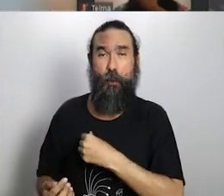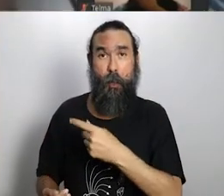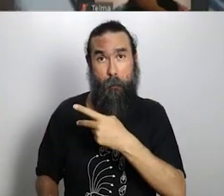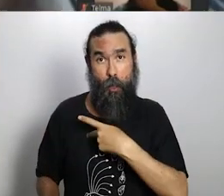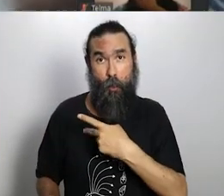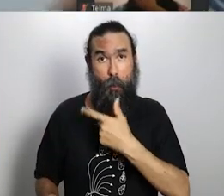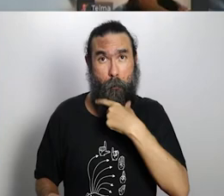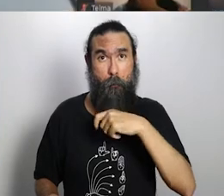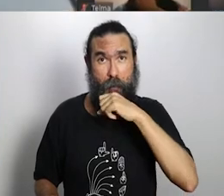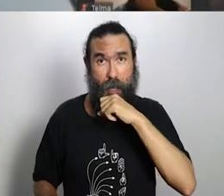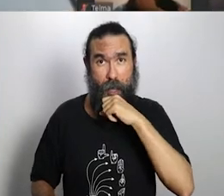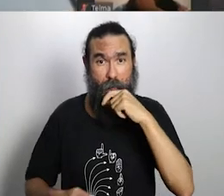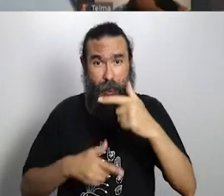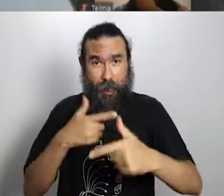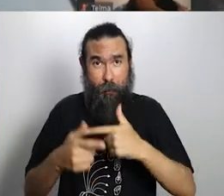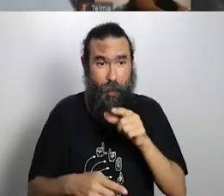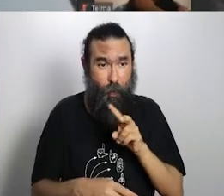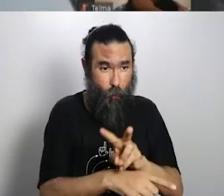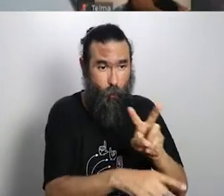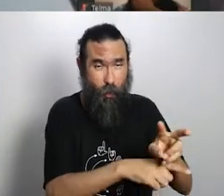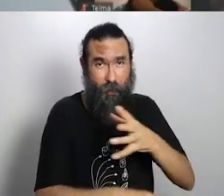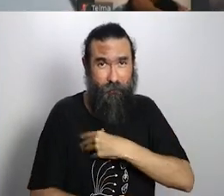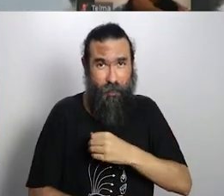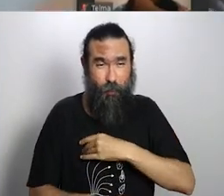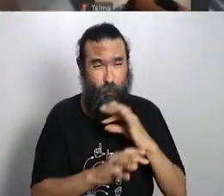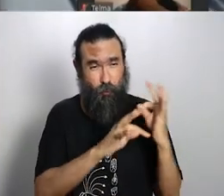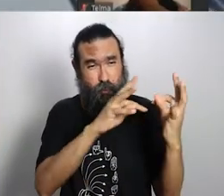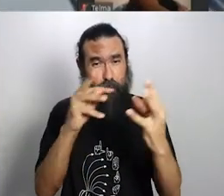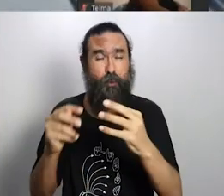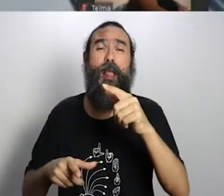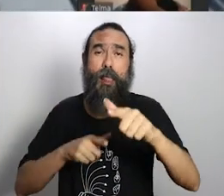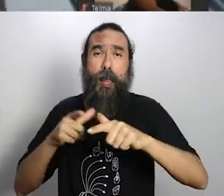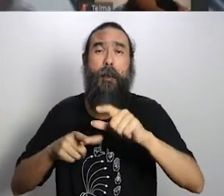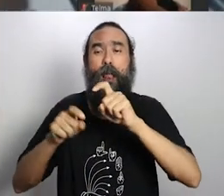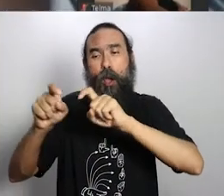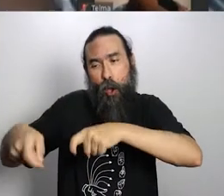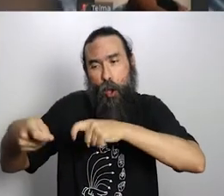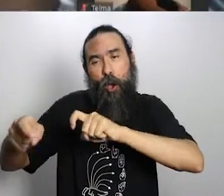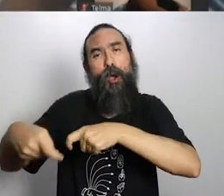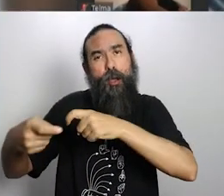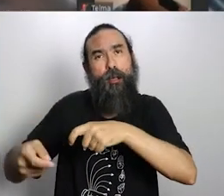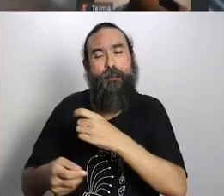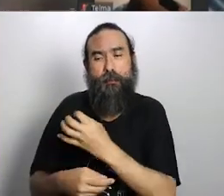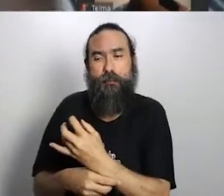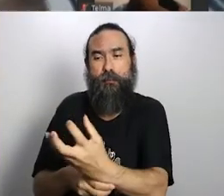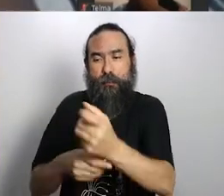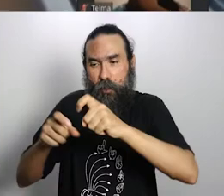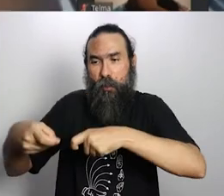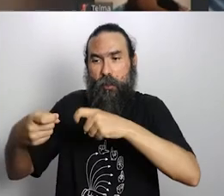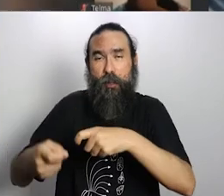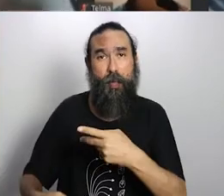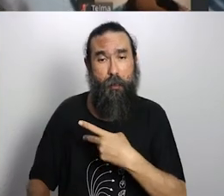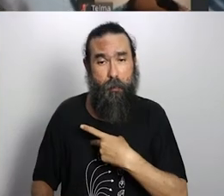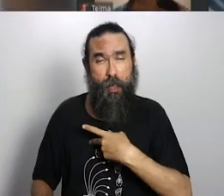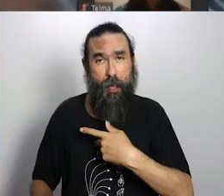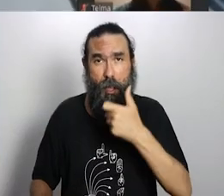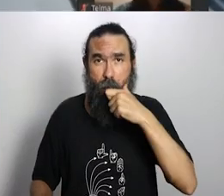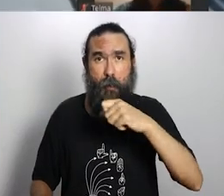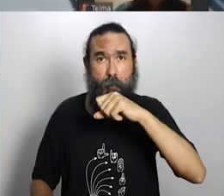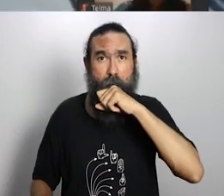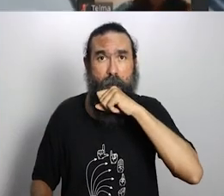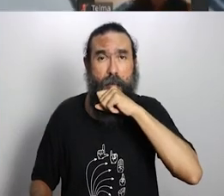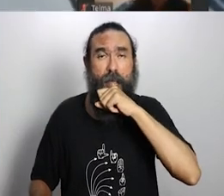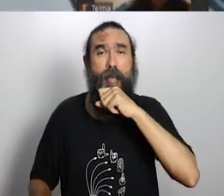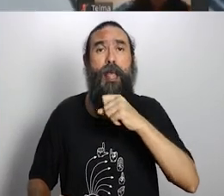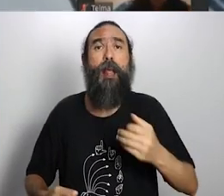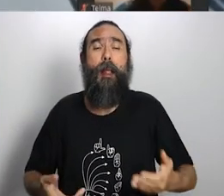A minha mãe, empregada doméstica. Eles não sabem um terço da música, da cultura. Para onde é que vai, que nunca ouviram